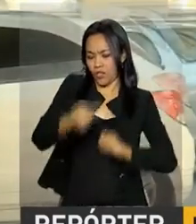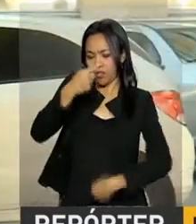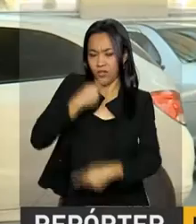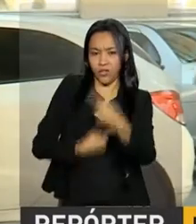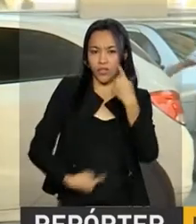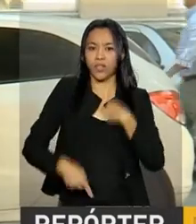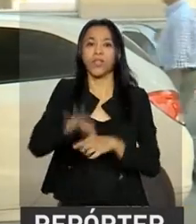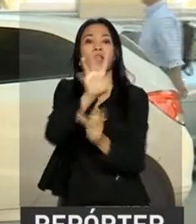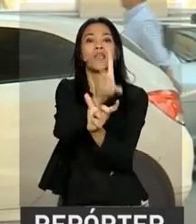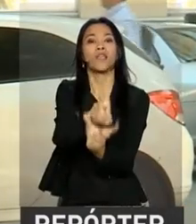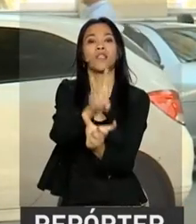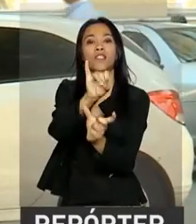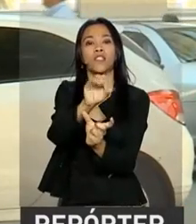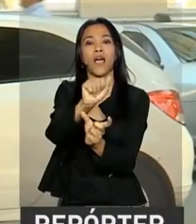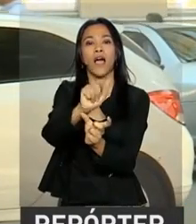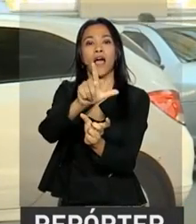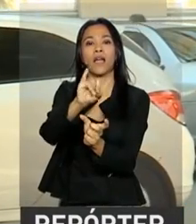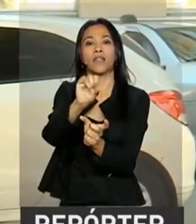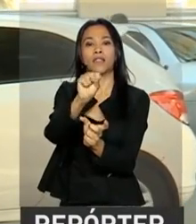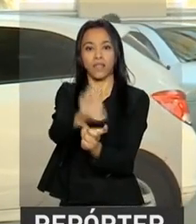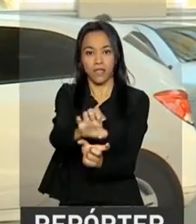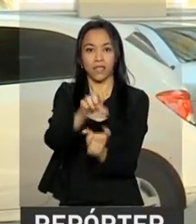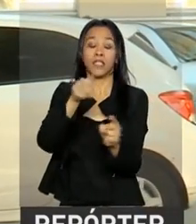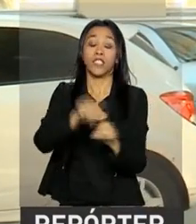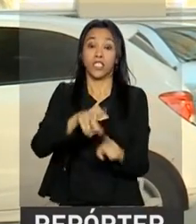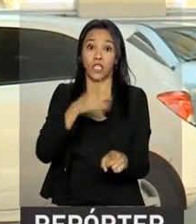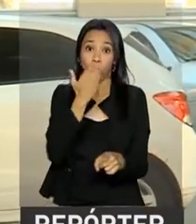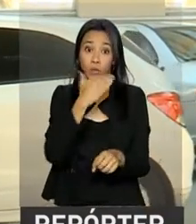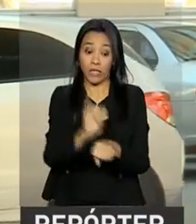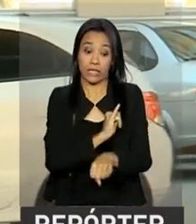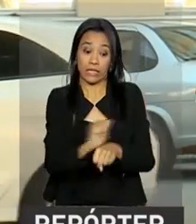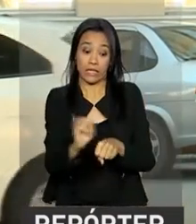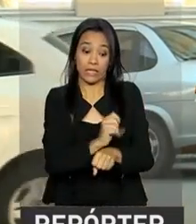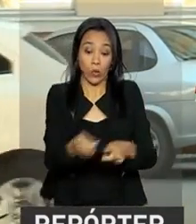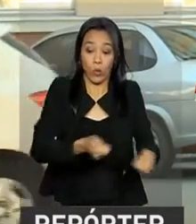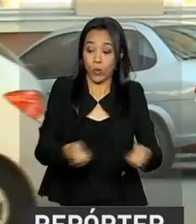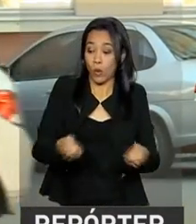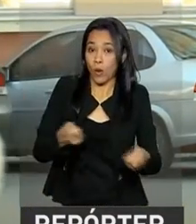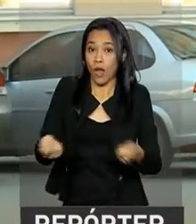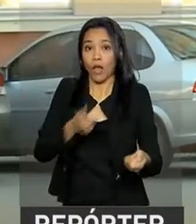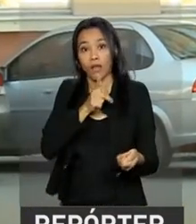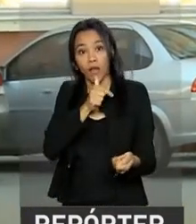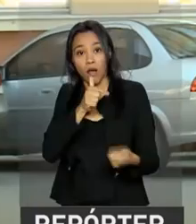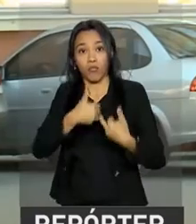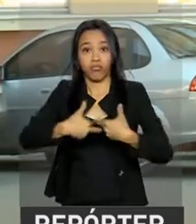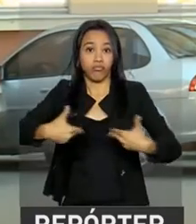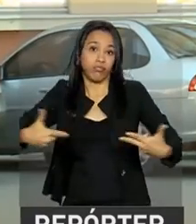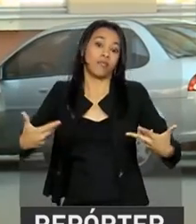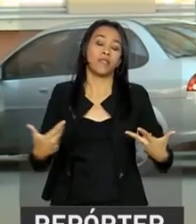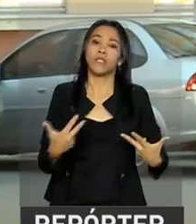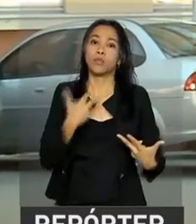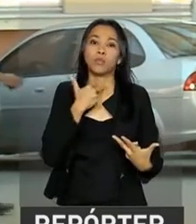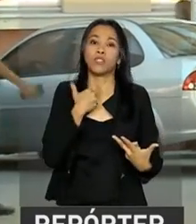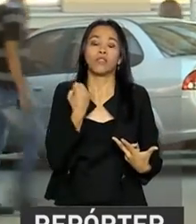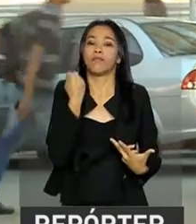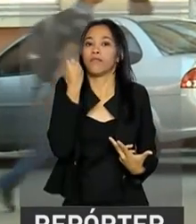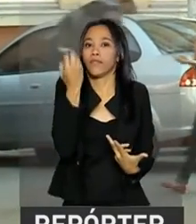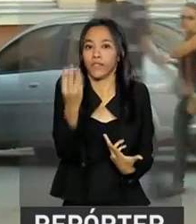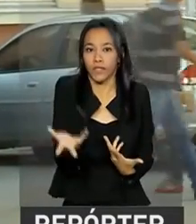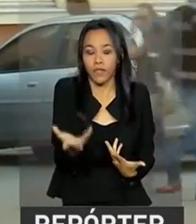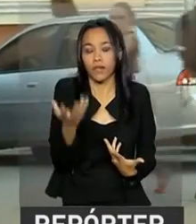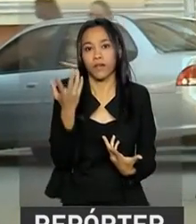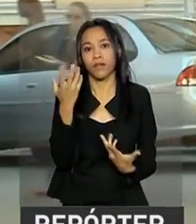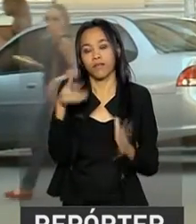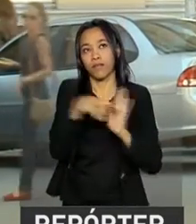eu tive que parar de trabalhar eu tinha dieta controlada de alimento de líquido é não podia viajar